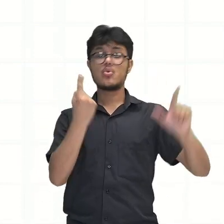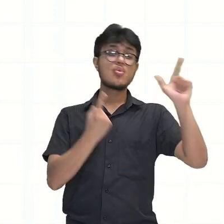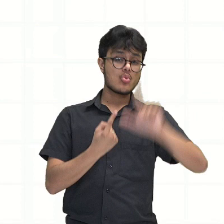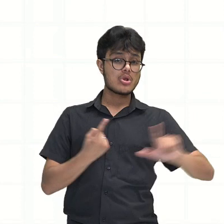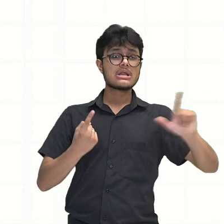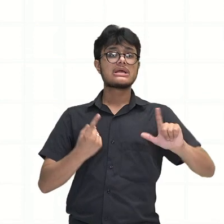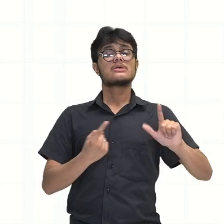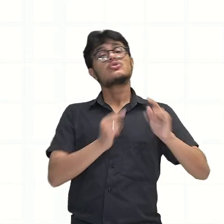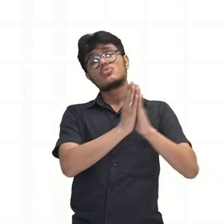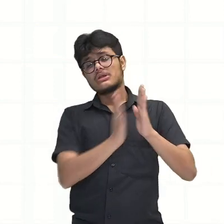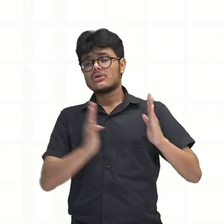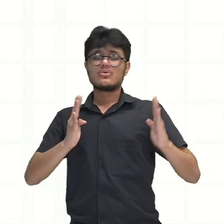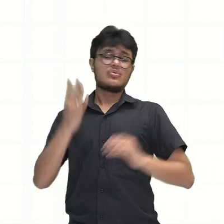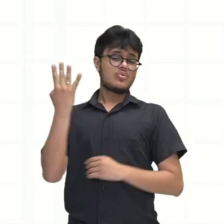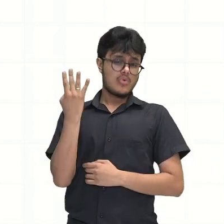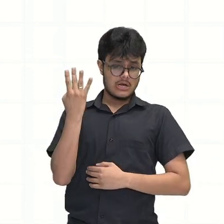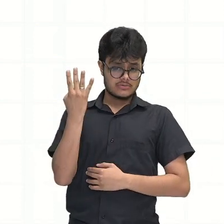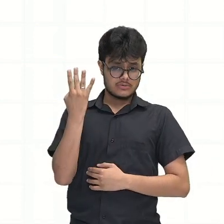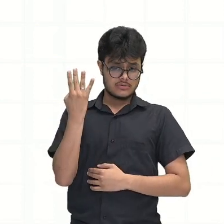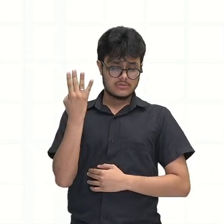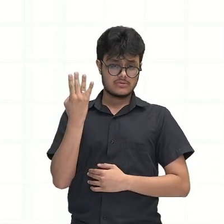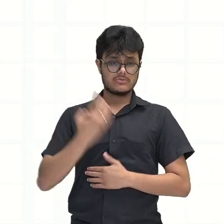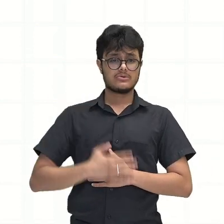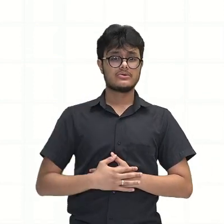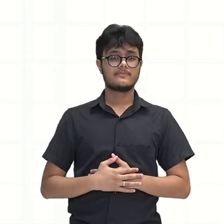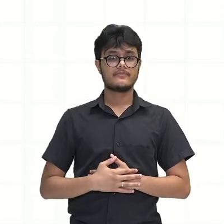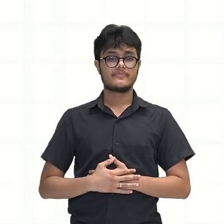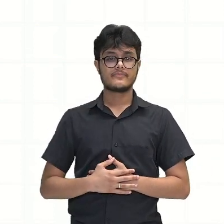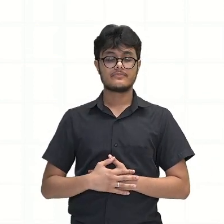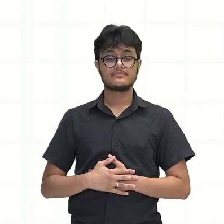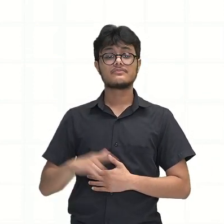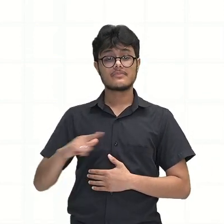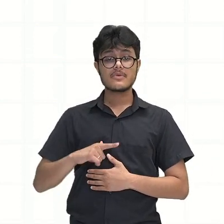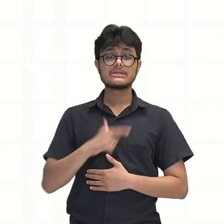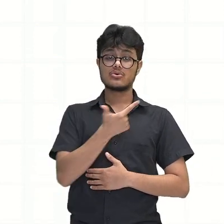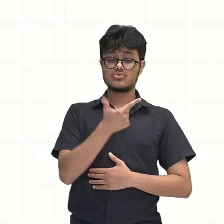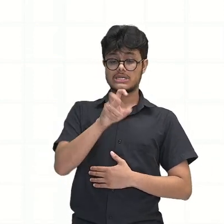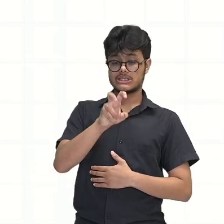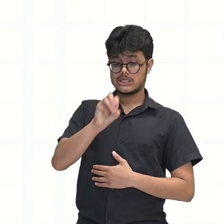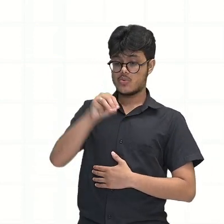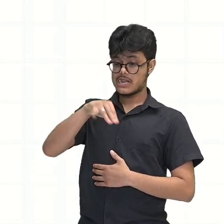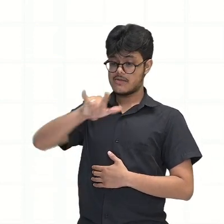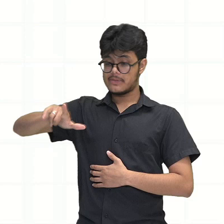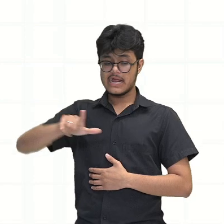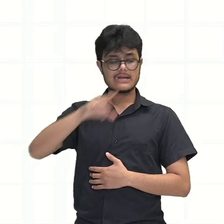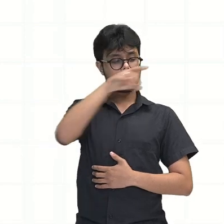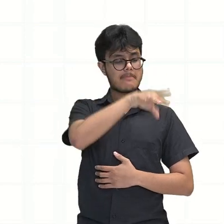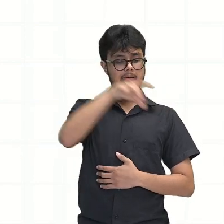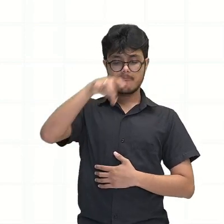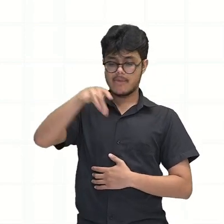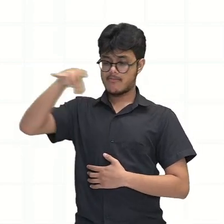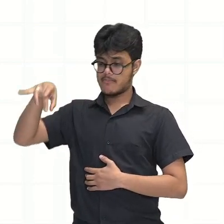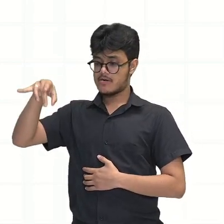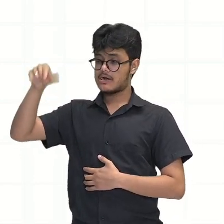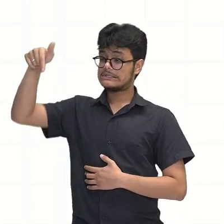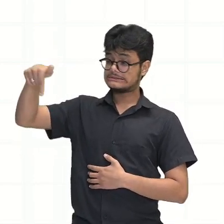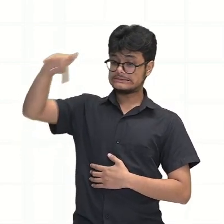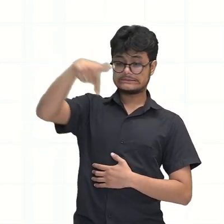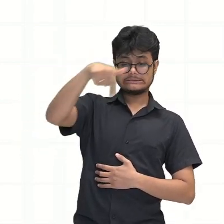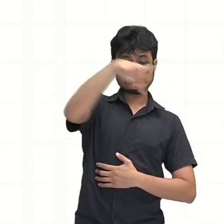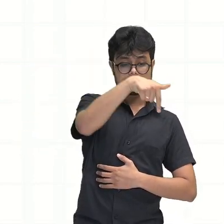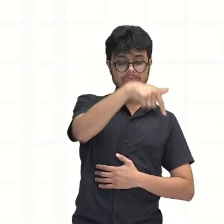em 4. Então, para trabalhar, ele vai jogar 250 ml de combustível em